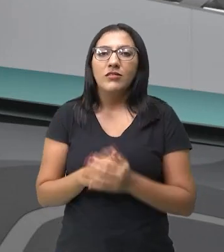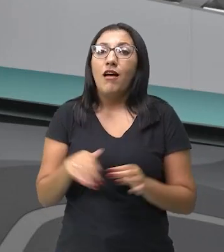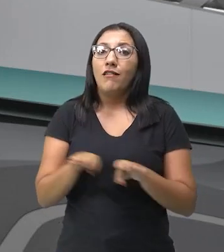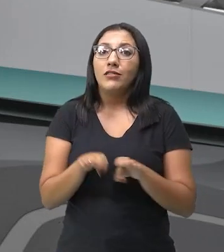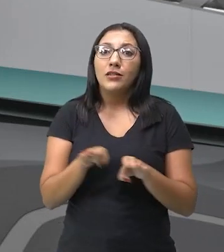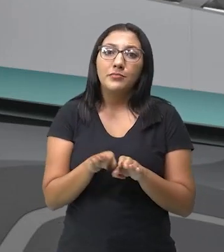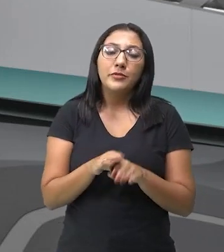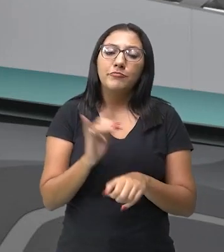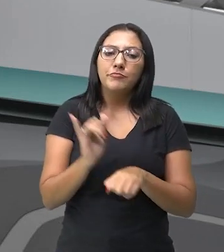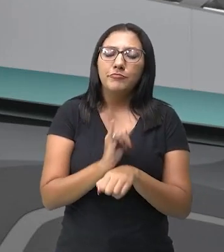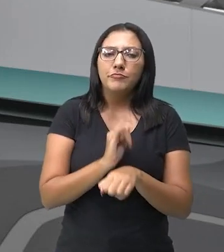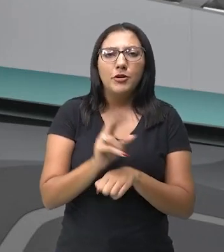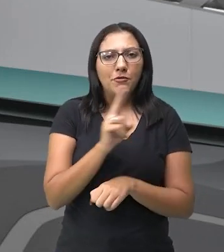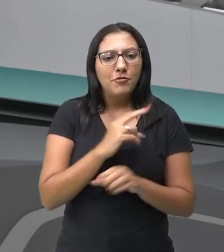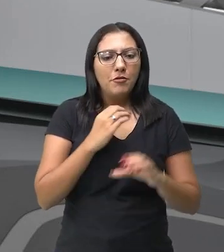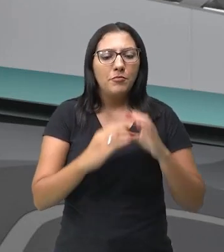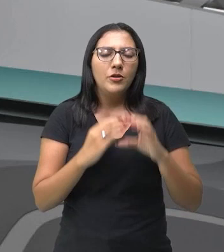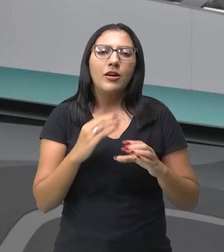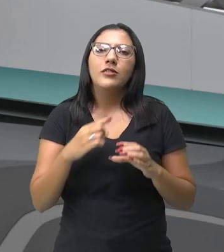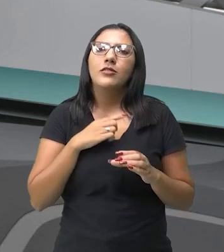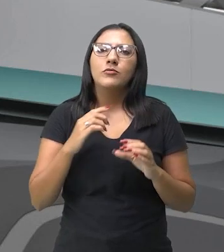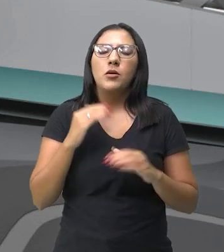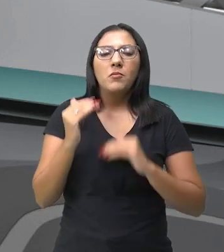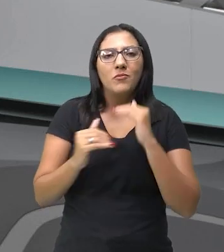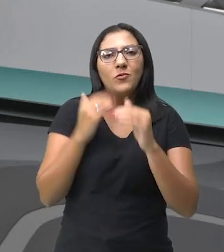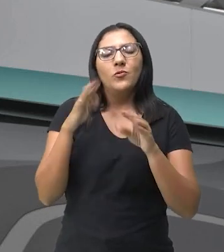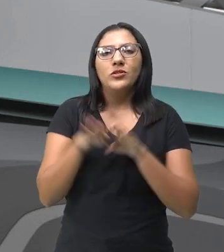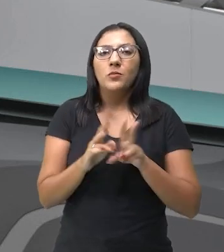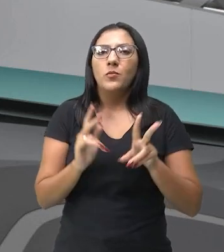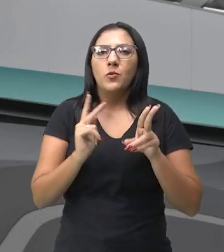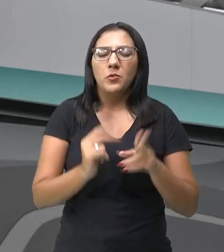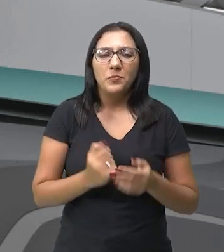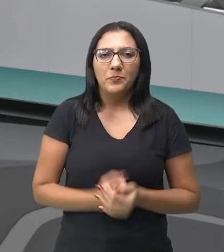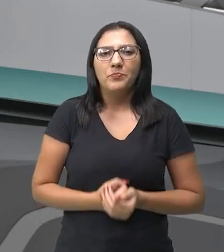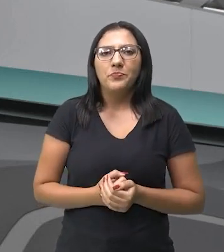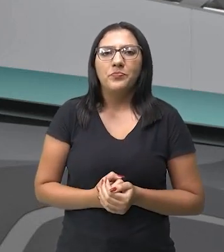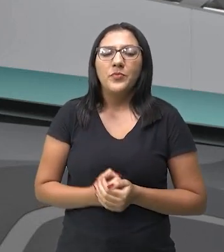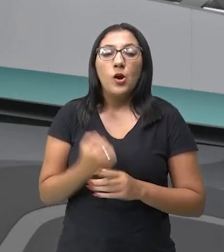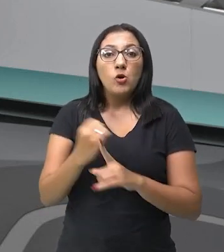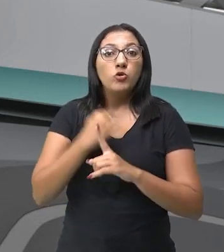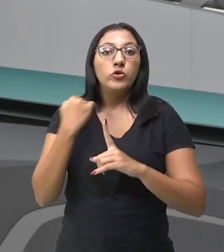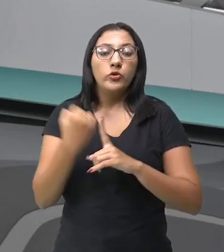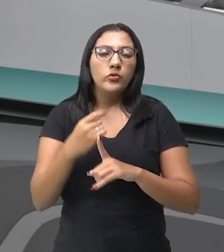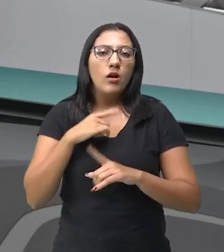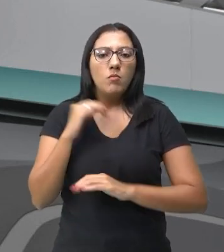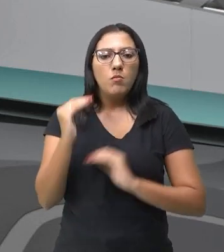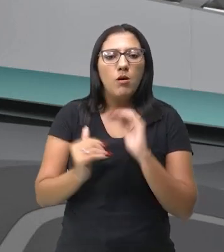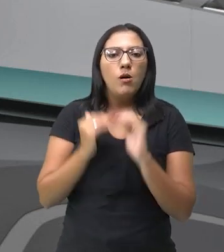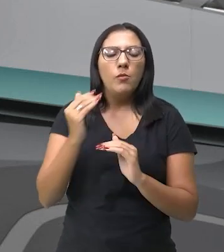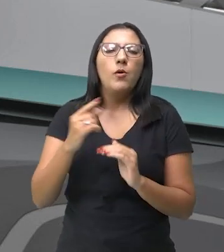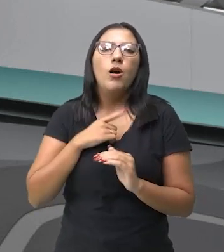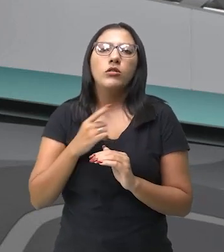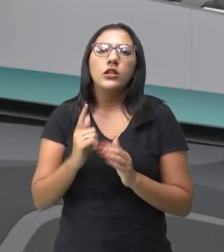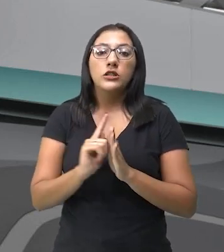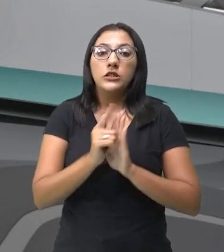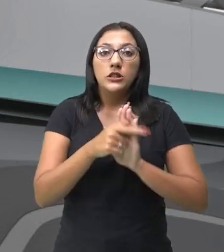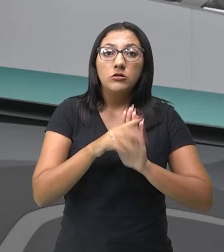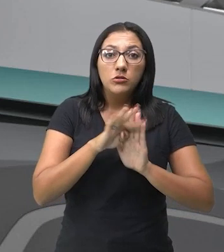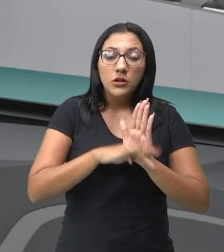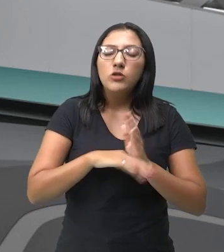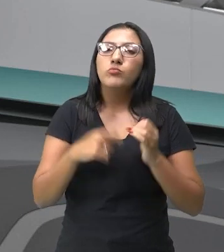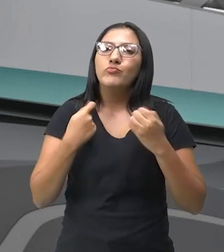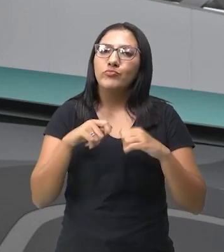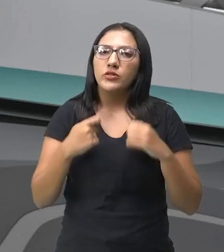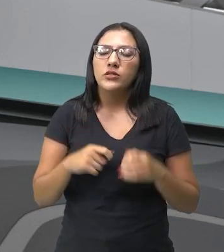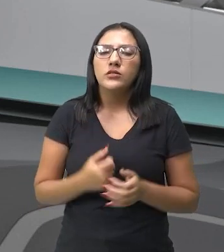comunicação também vão avançando. E aí, essa sociedade que vai se modificando vai também exigindo novos gêneros textuais.